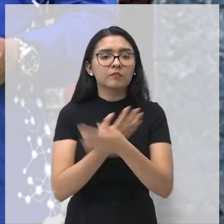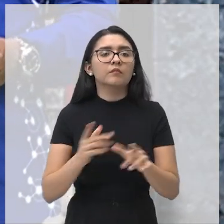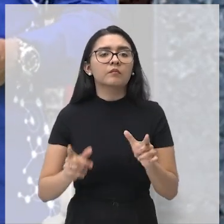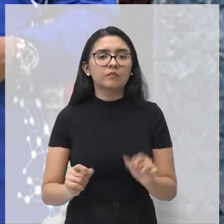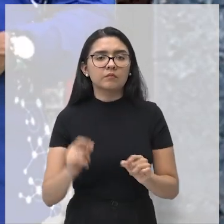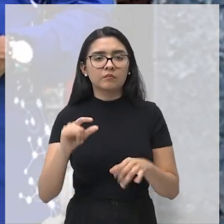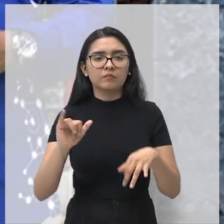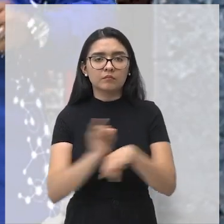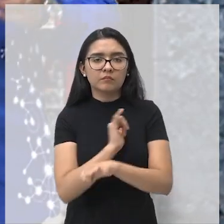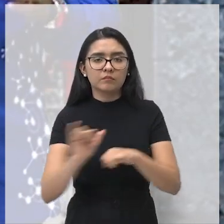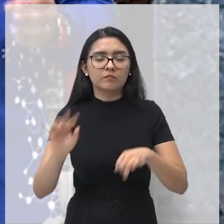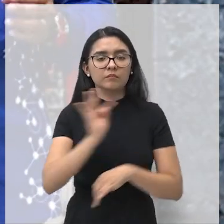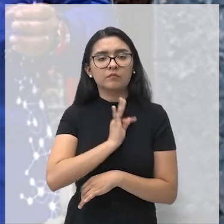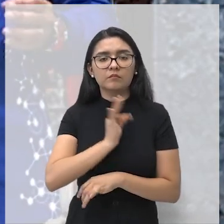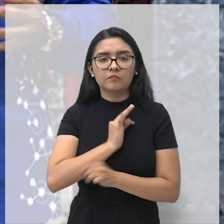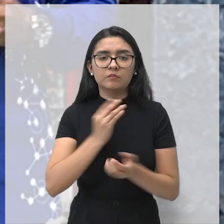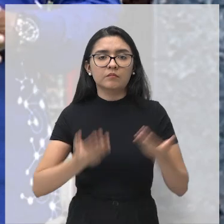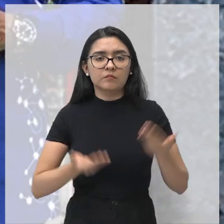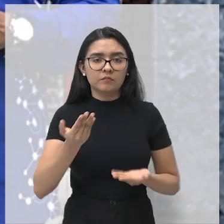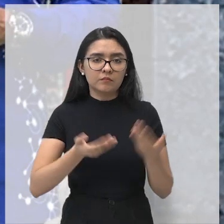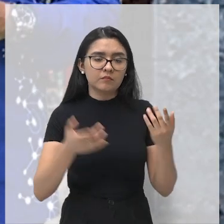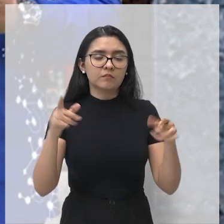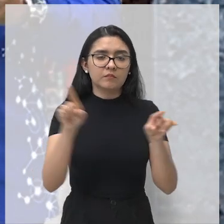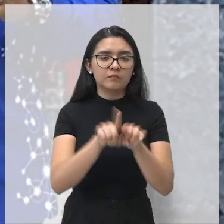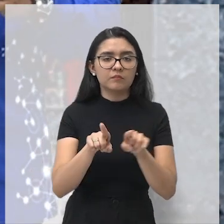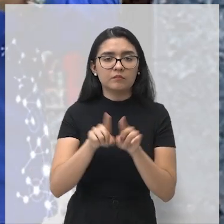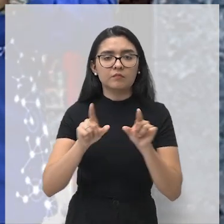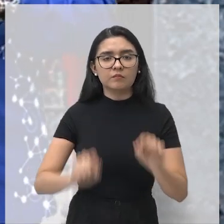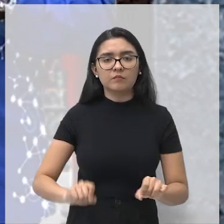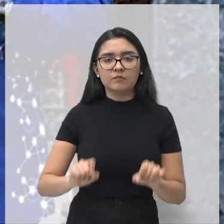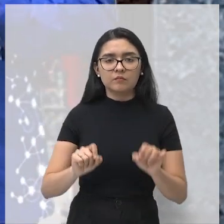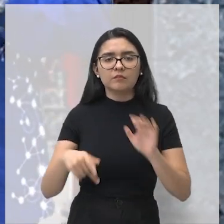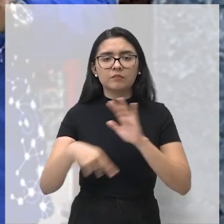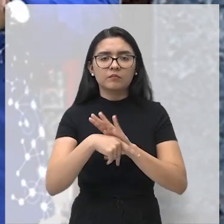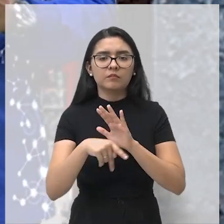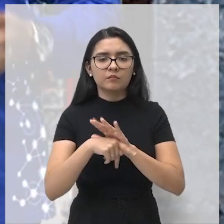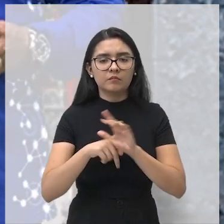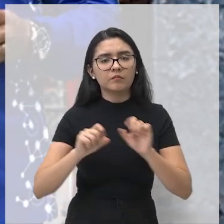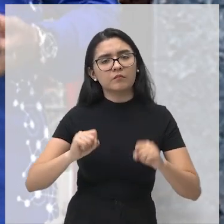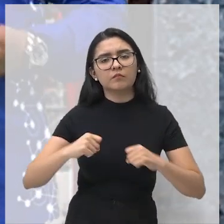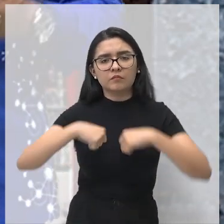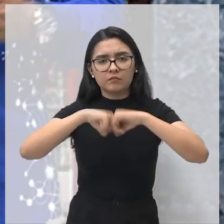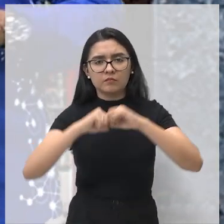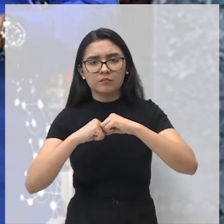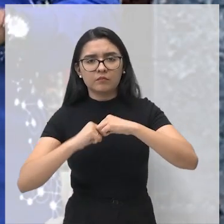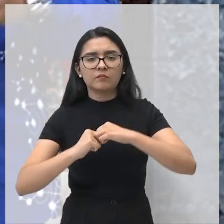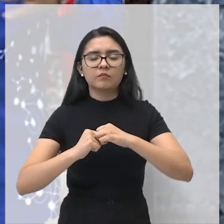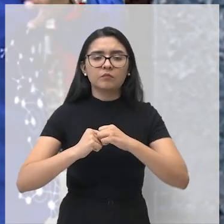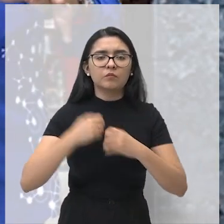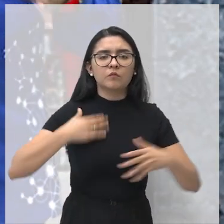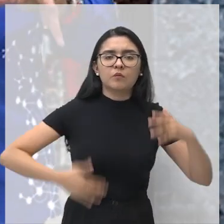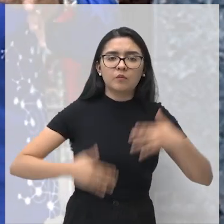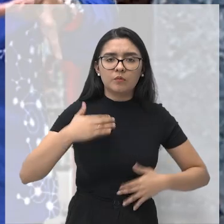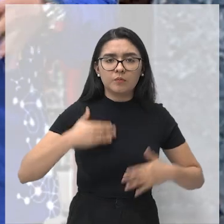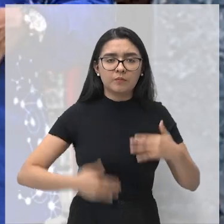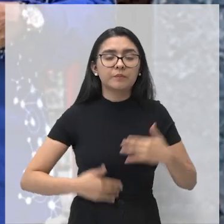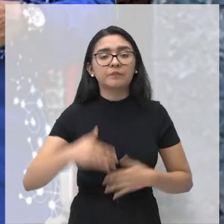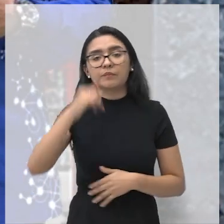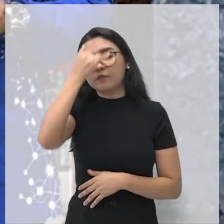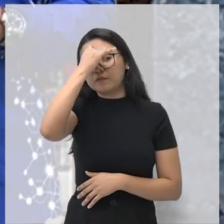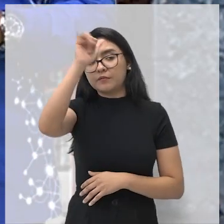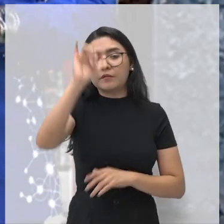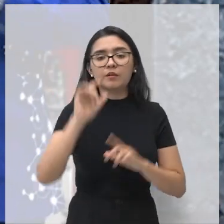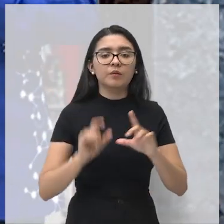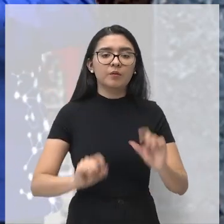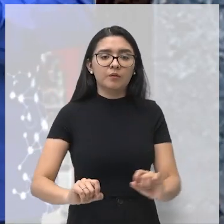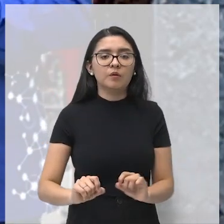técnica baseada nos princípios do equilíbrio e do sistema ali de articulações do corpo e das alavancas, evitando um pouco ali